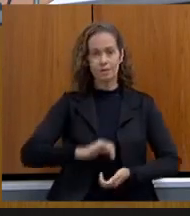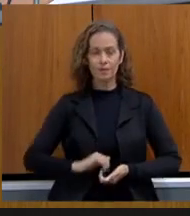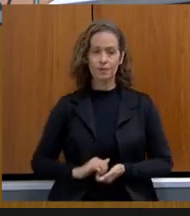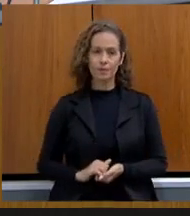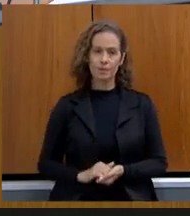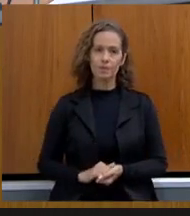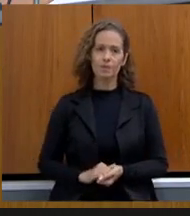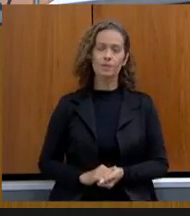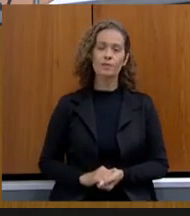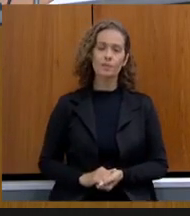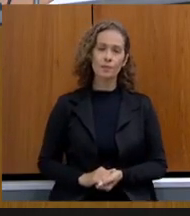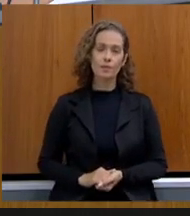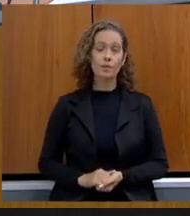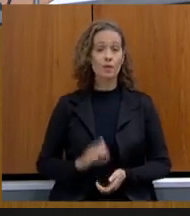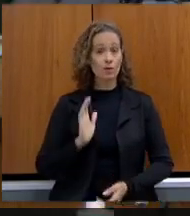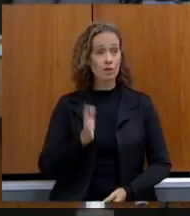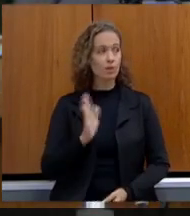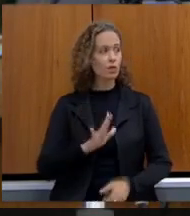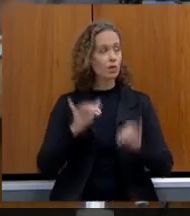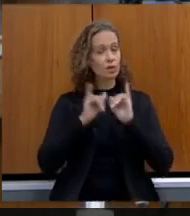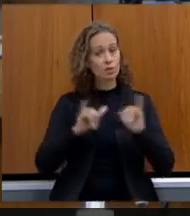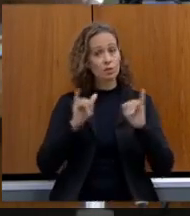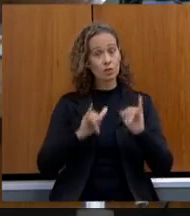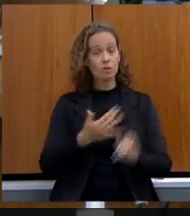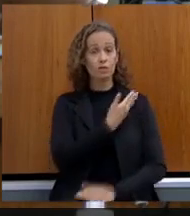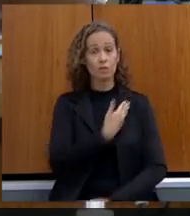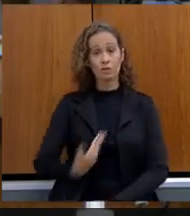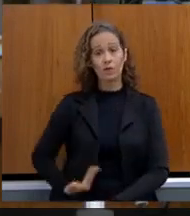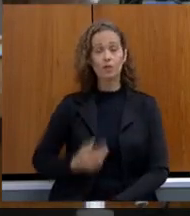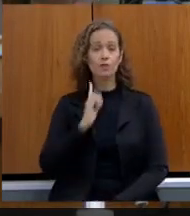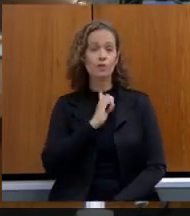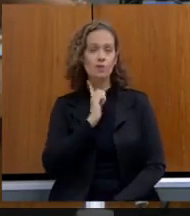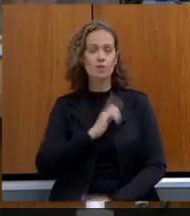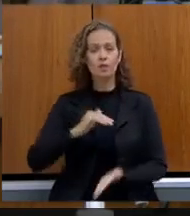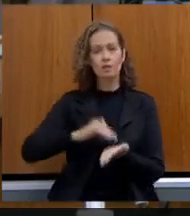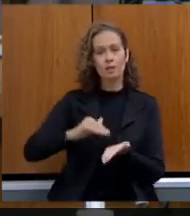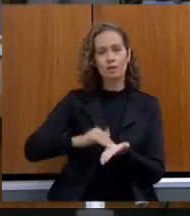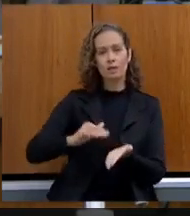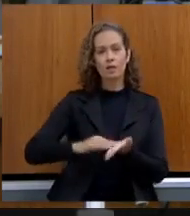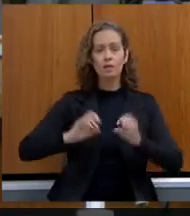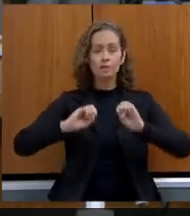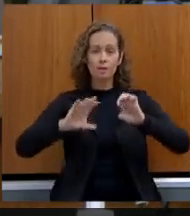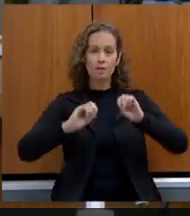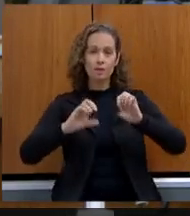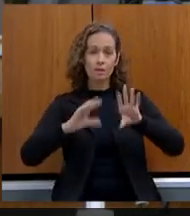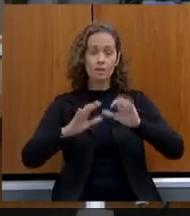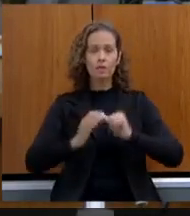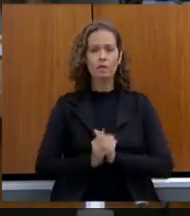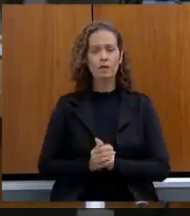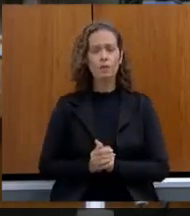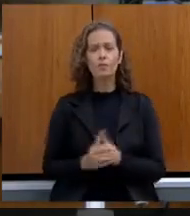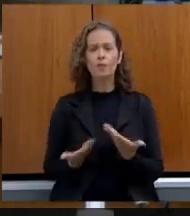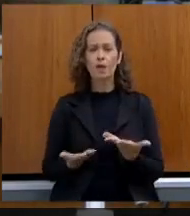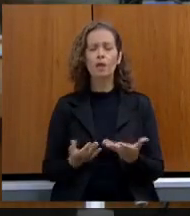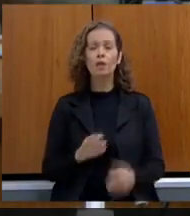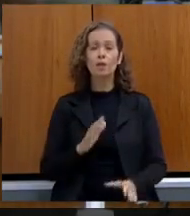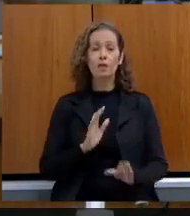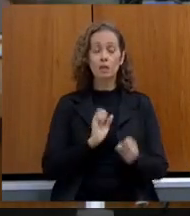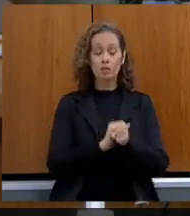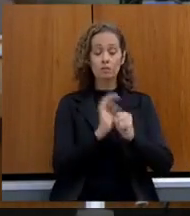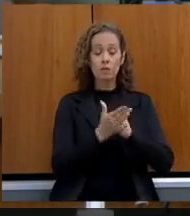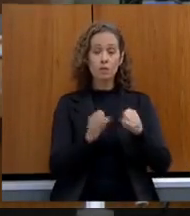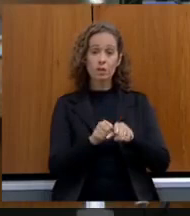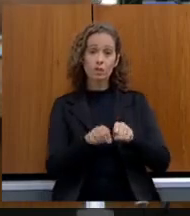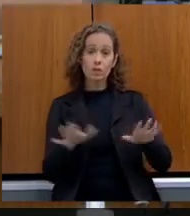é como eu disse o governo de Minas a Secretaria de Estado de Educação jamais minimizou os efeitos da pandemia